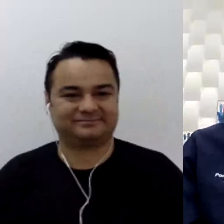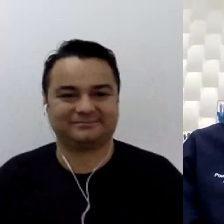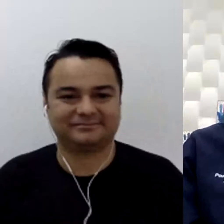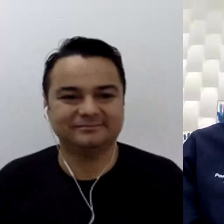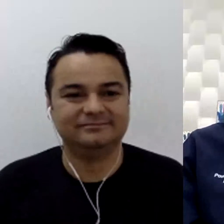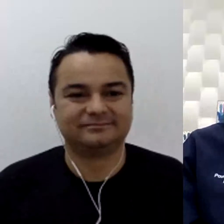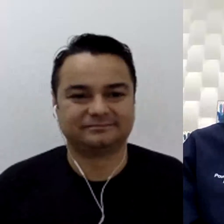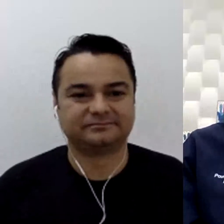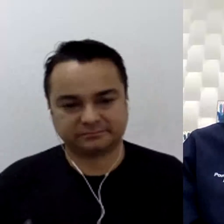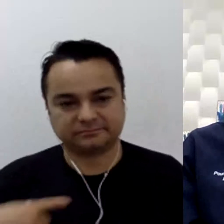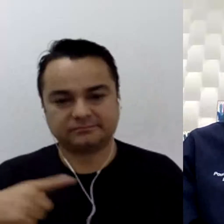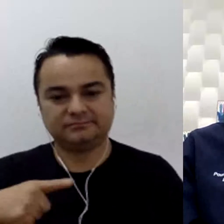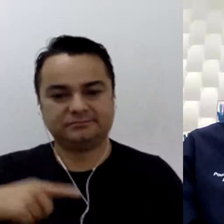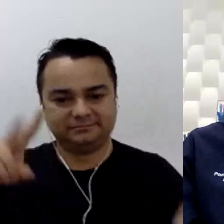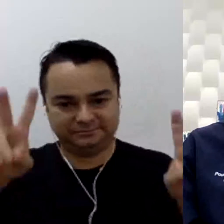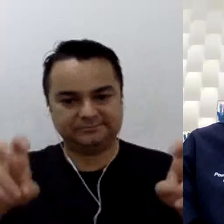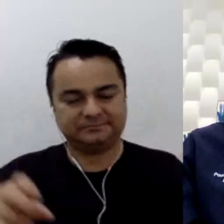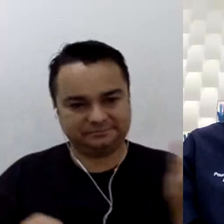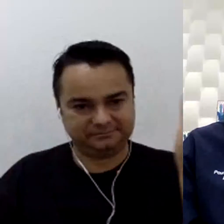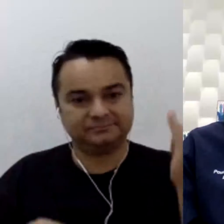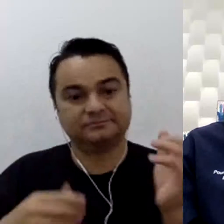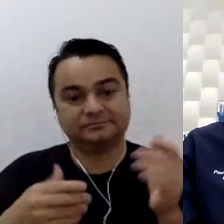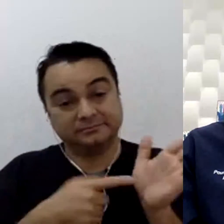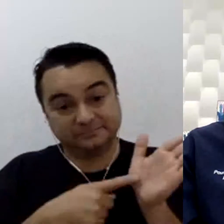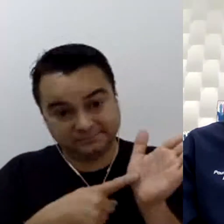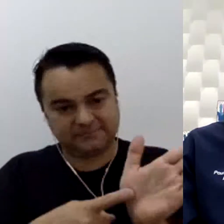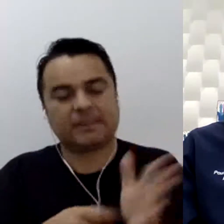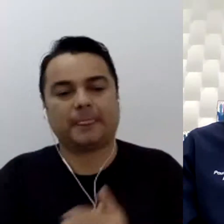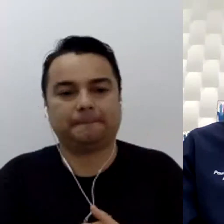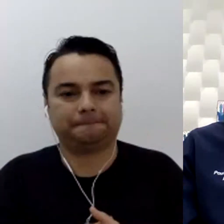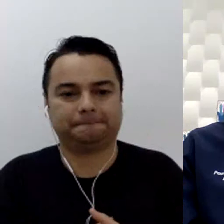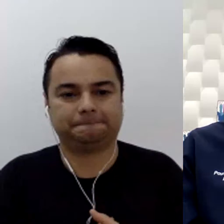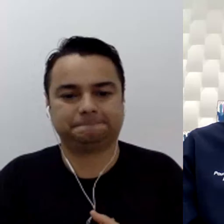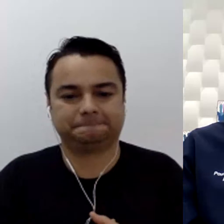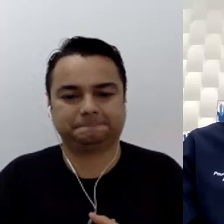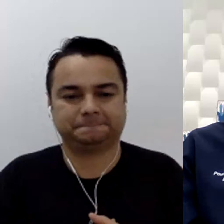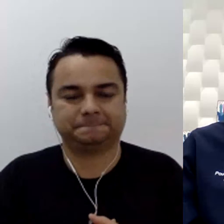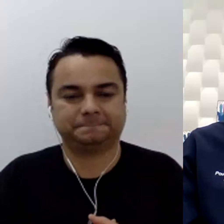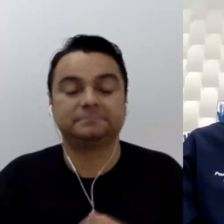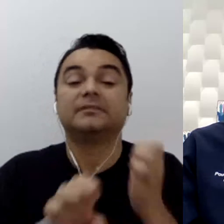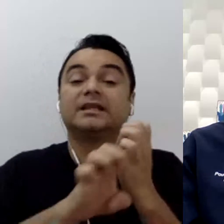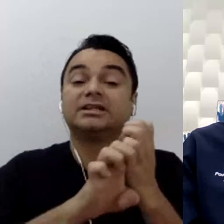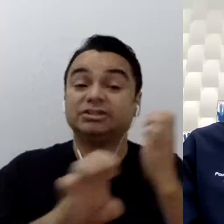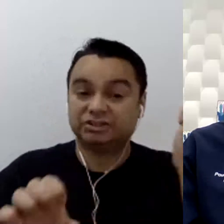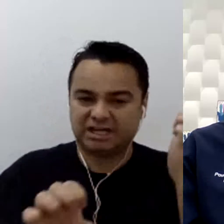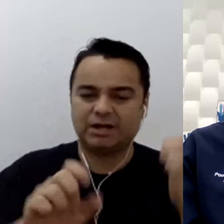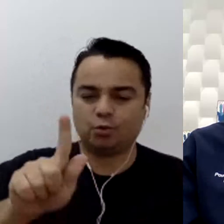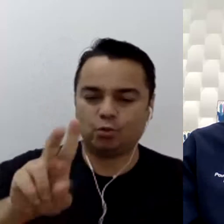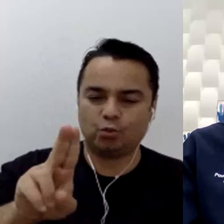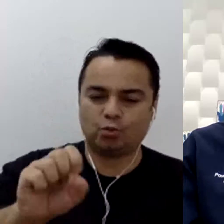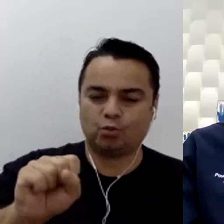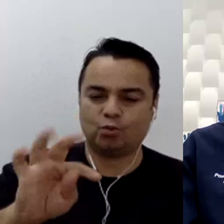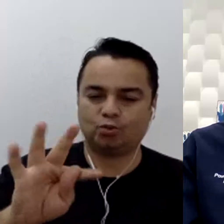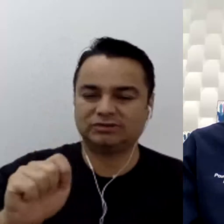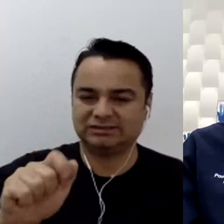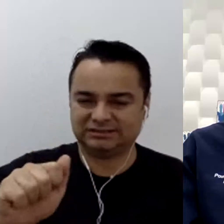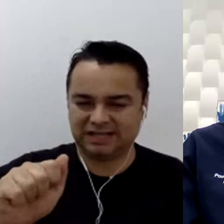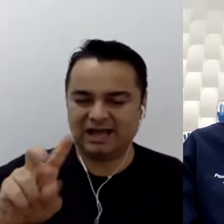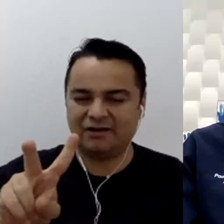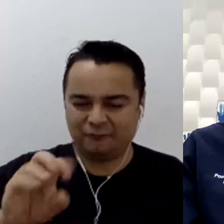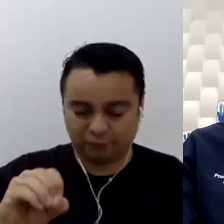um tema bem importante aqui que eu vou apresentar para vocês, que é o engenheiro Gustavo Sierpinski. Nós temos